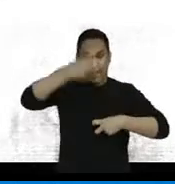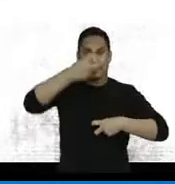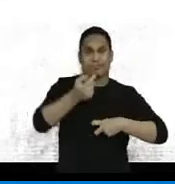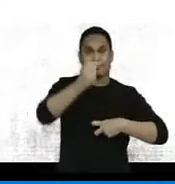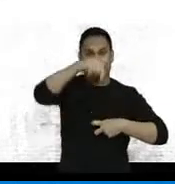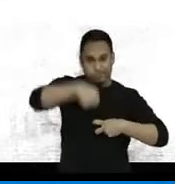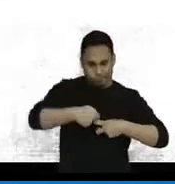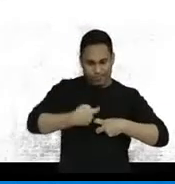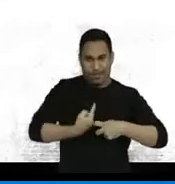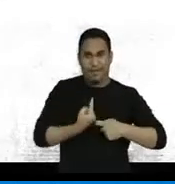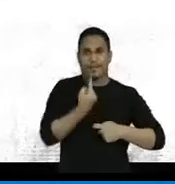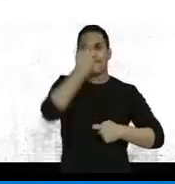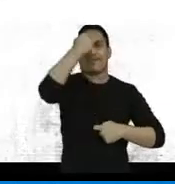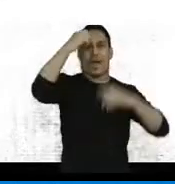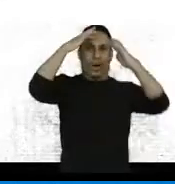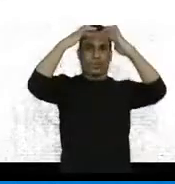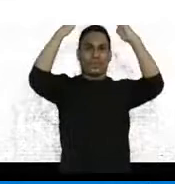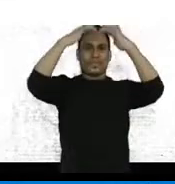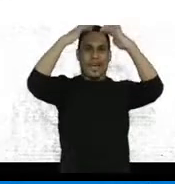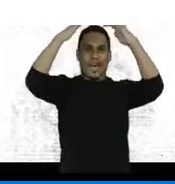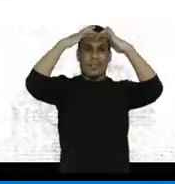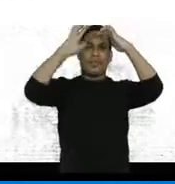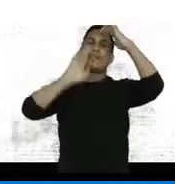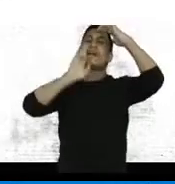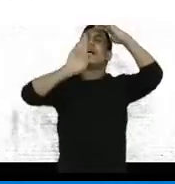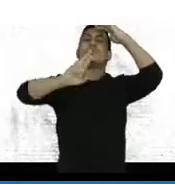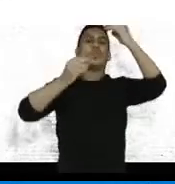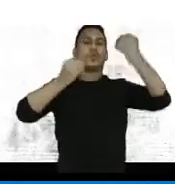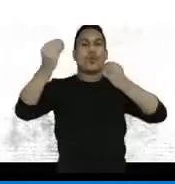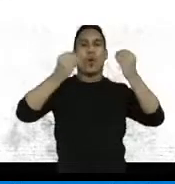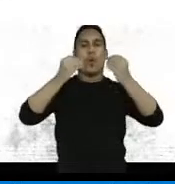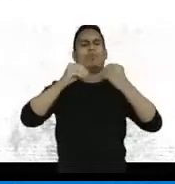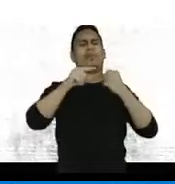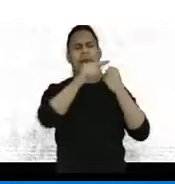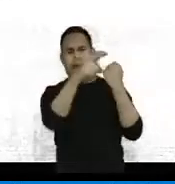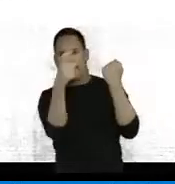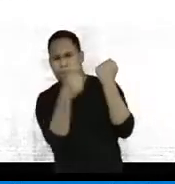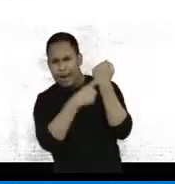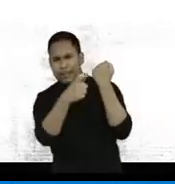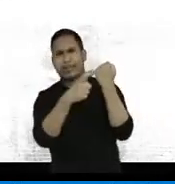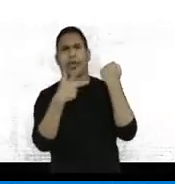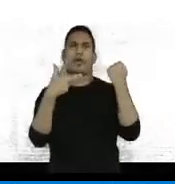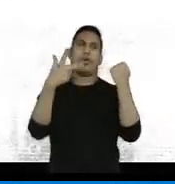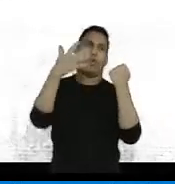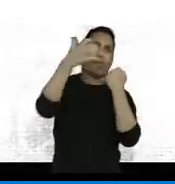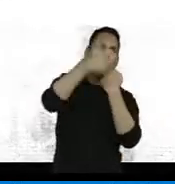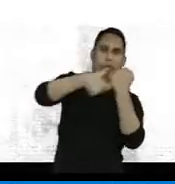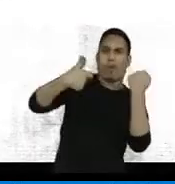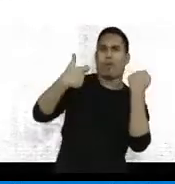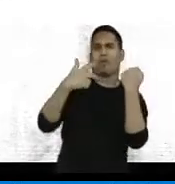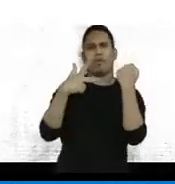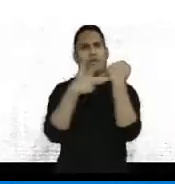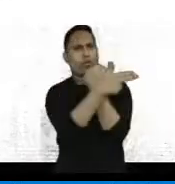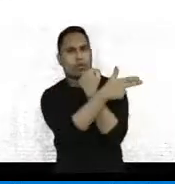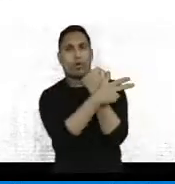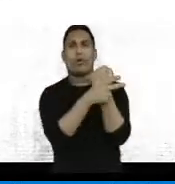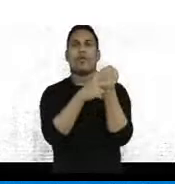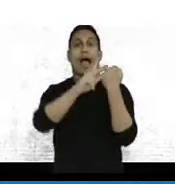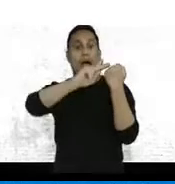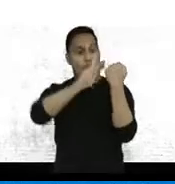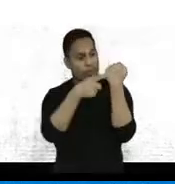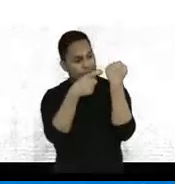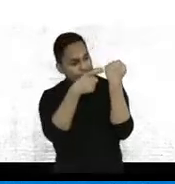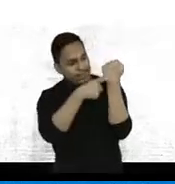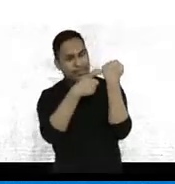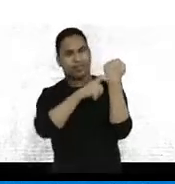opa, ela bateu, ela cortou, alguma coisa aconteceu aqui fora que ativou o alarme. E aí o cérebro